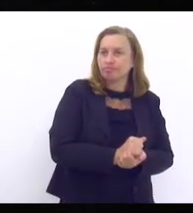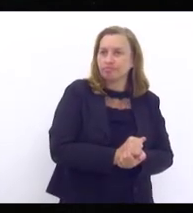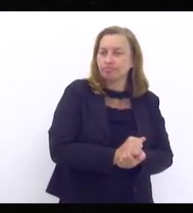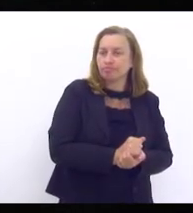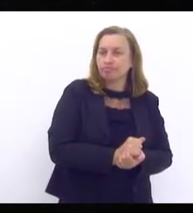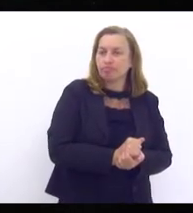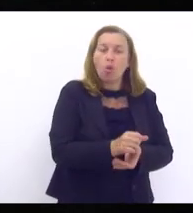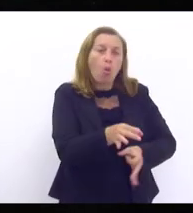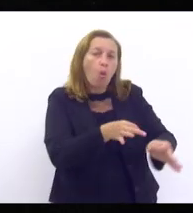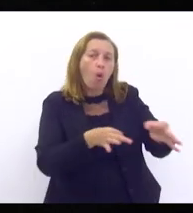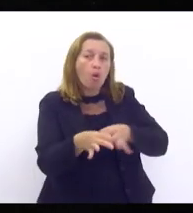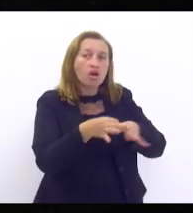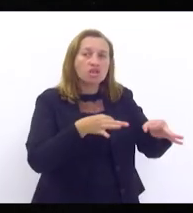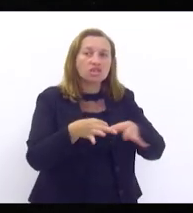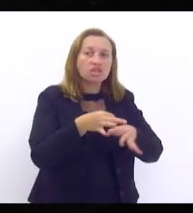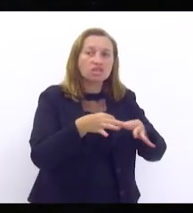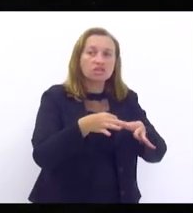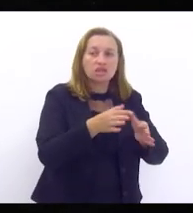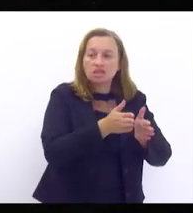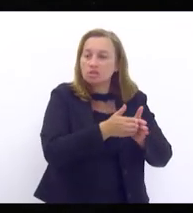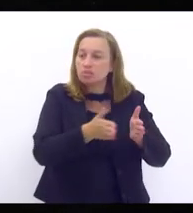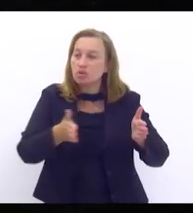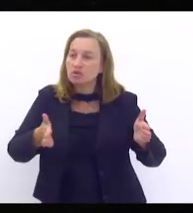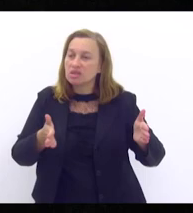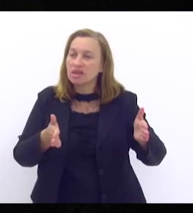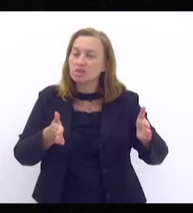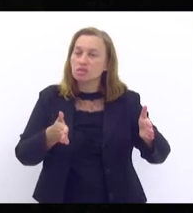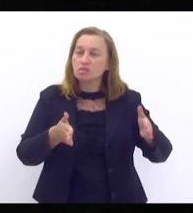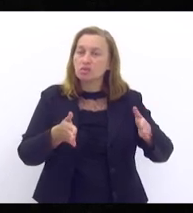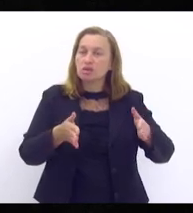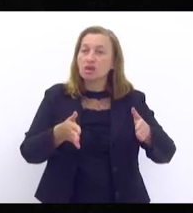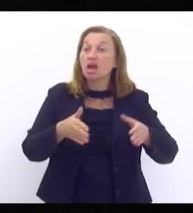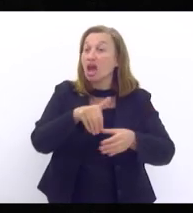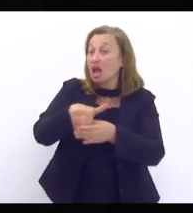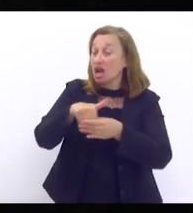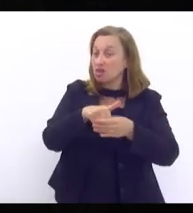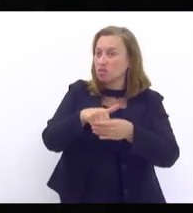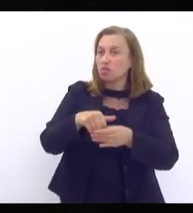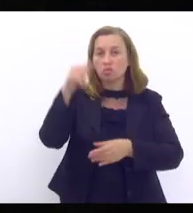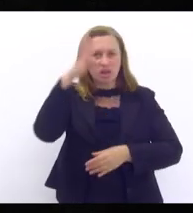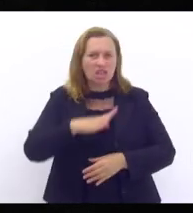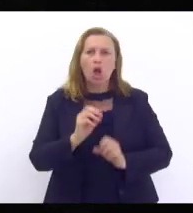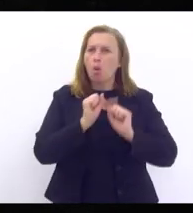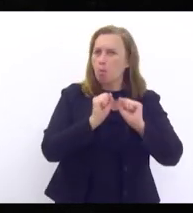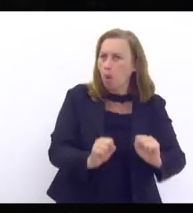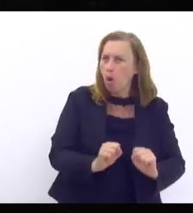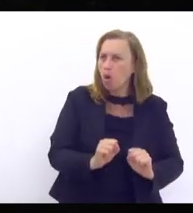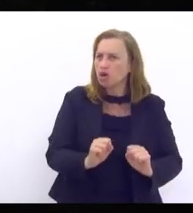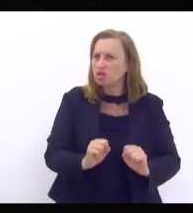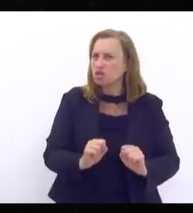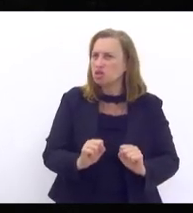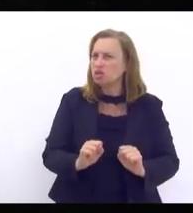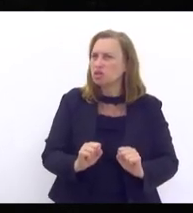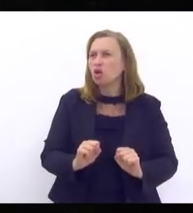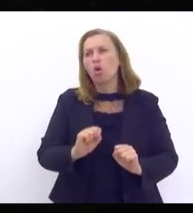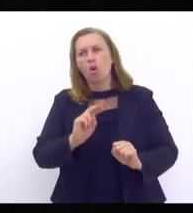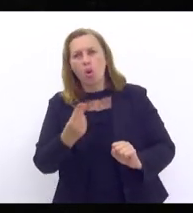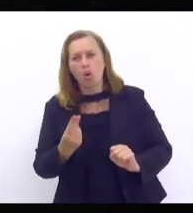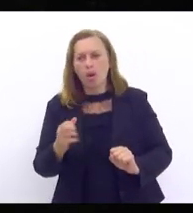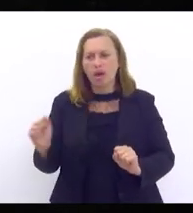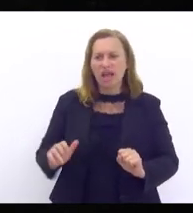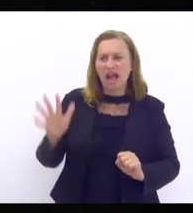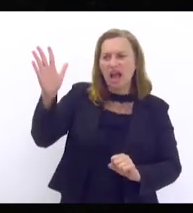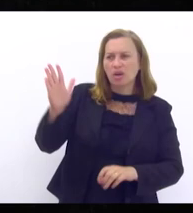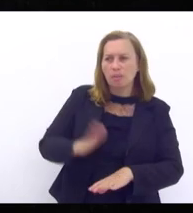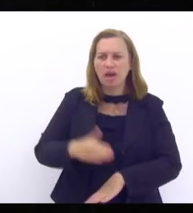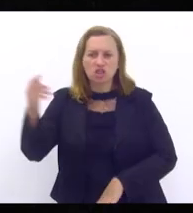a organização desses processos eleitorais no Brasil. Isso pode ou deve ser mais caro do que custa